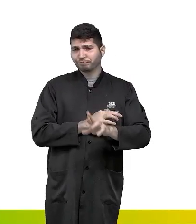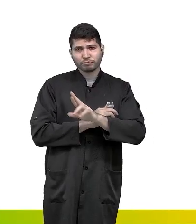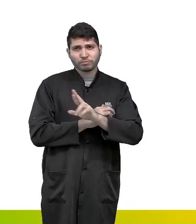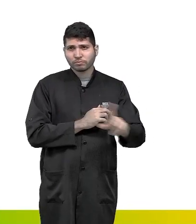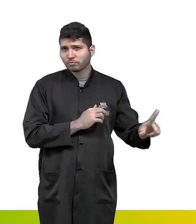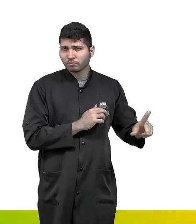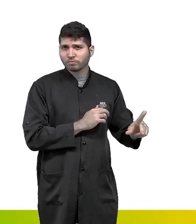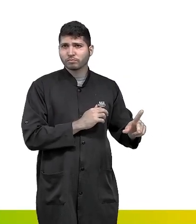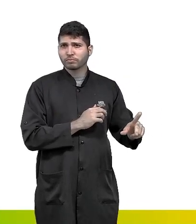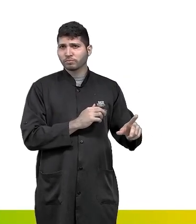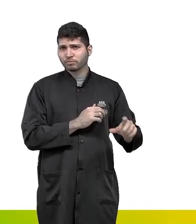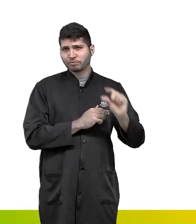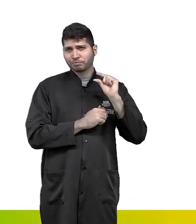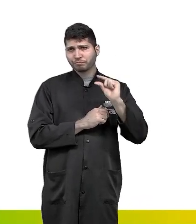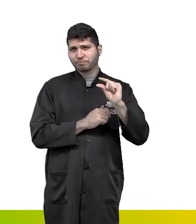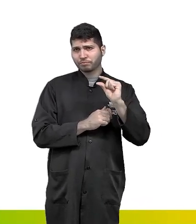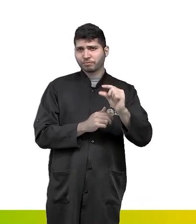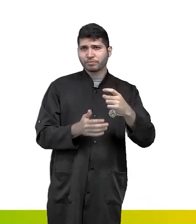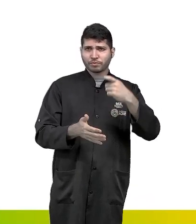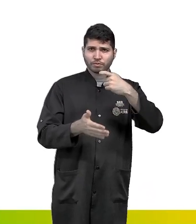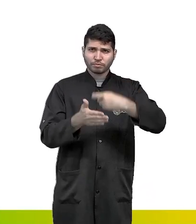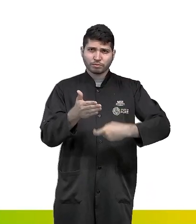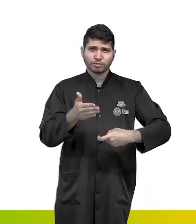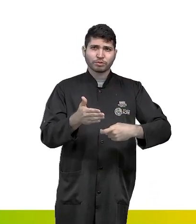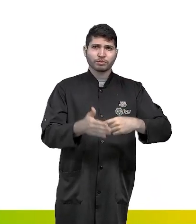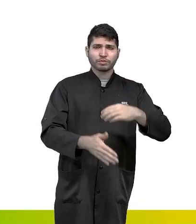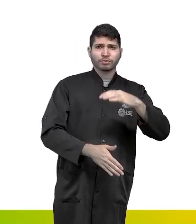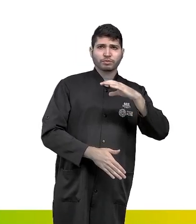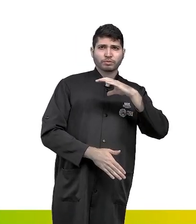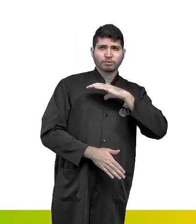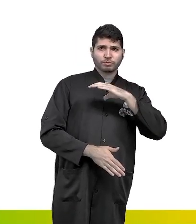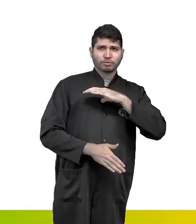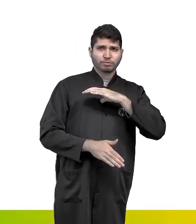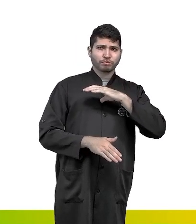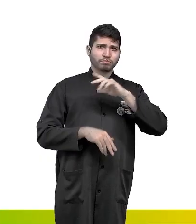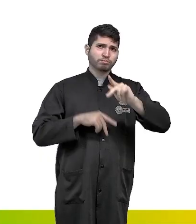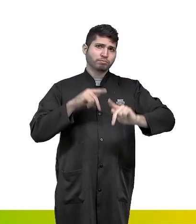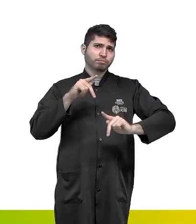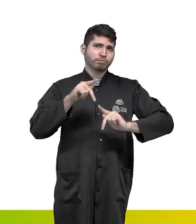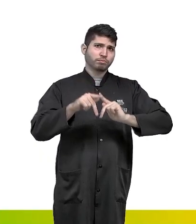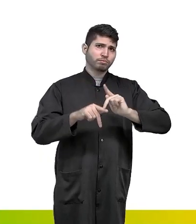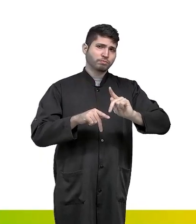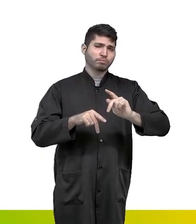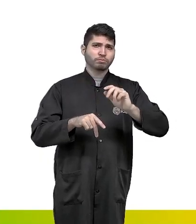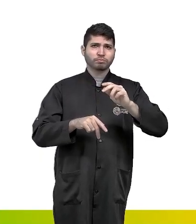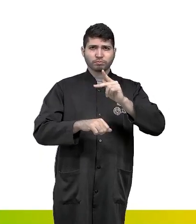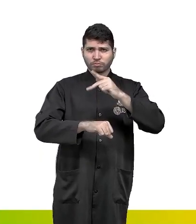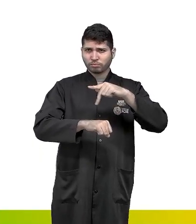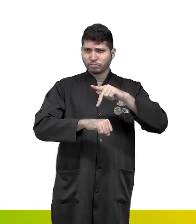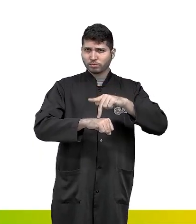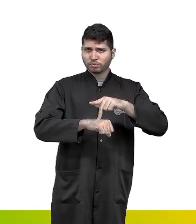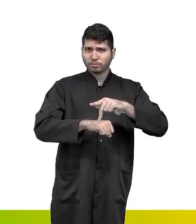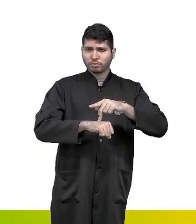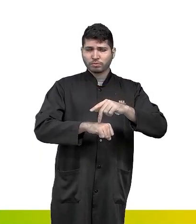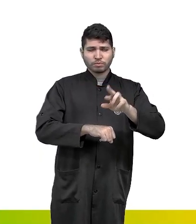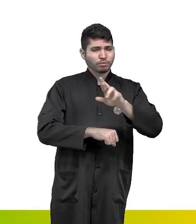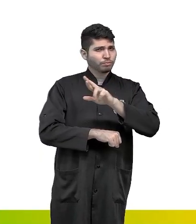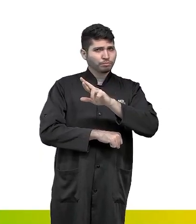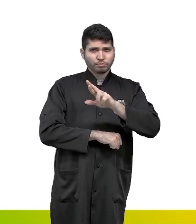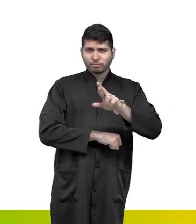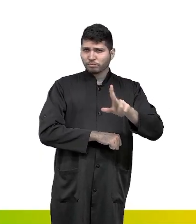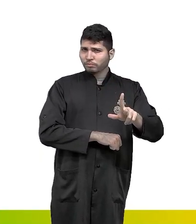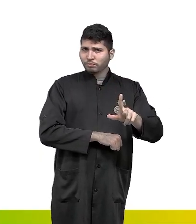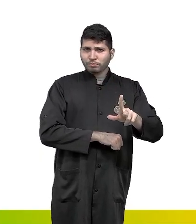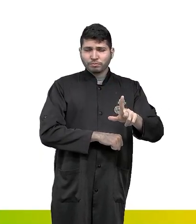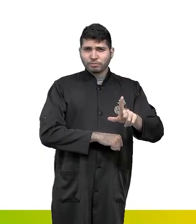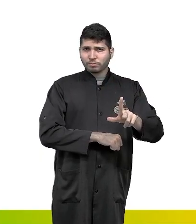pequena taxa de urbanização do país, o Brasil não tem uma pequena taxa de urbanização, muito pelo contrário. Muita